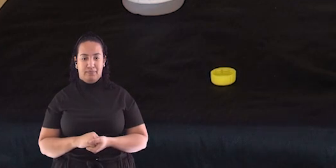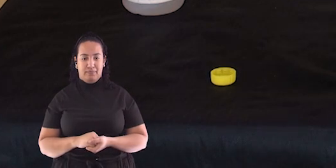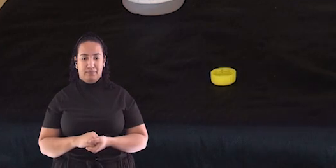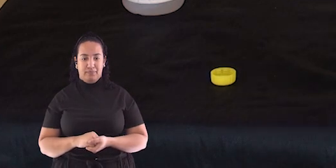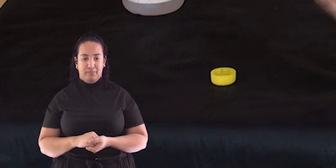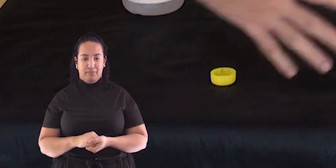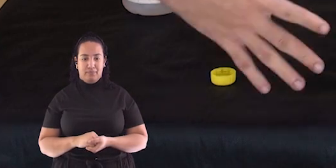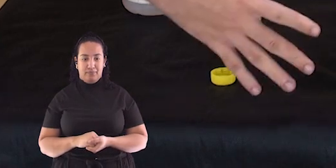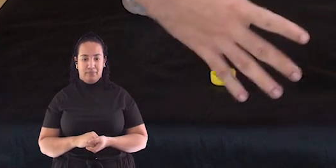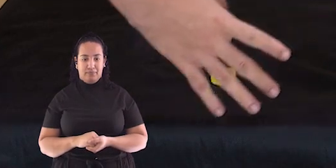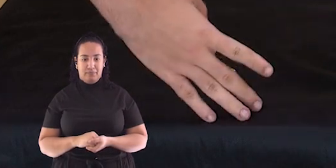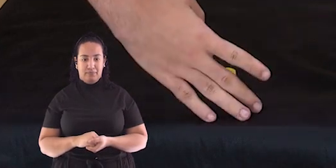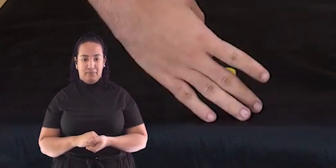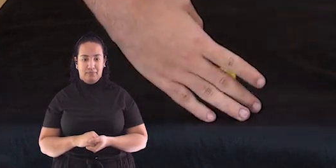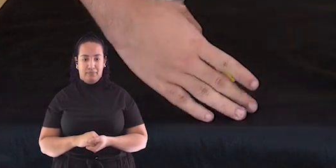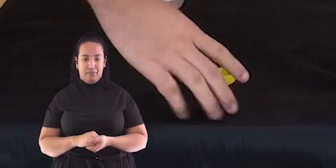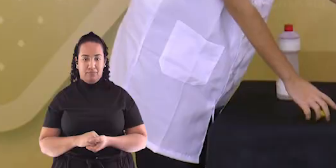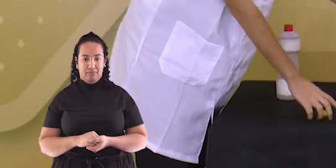Viram? Aumentamos.